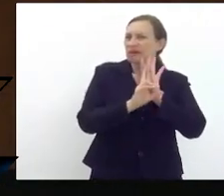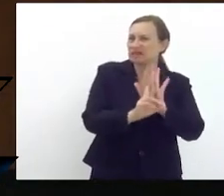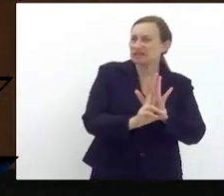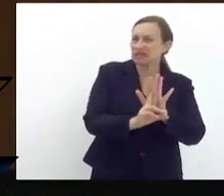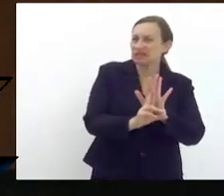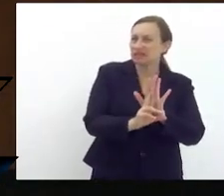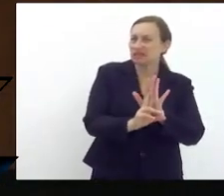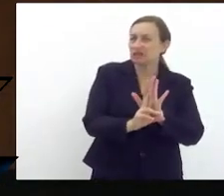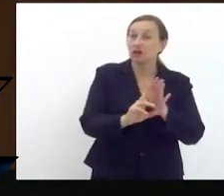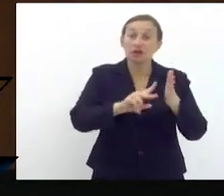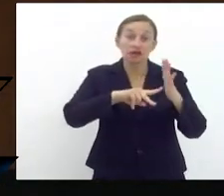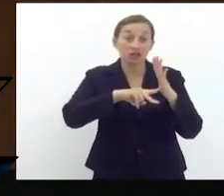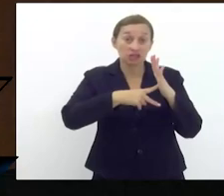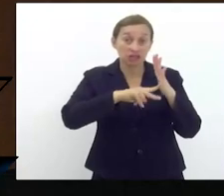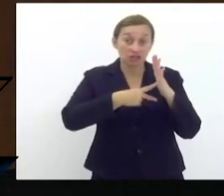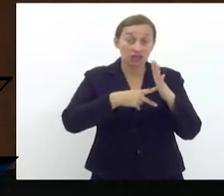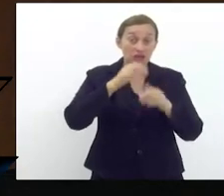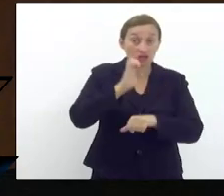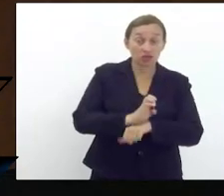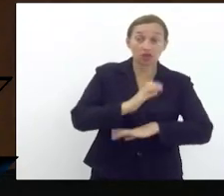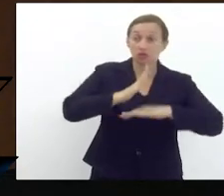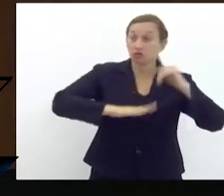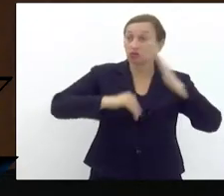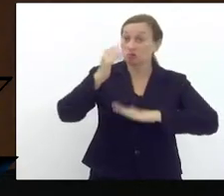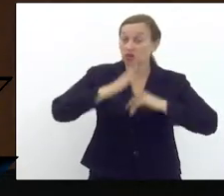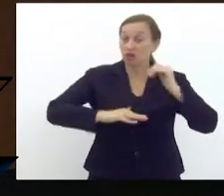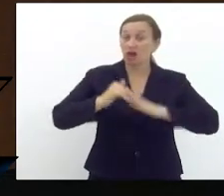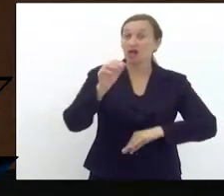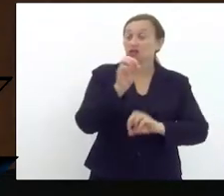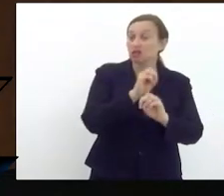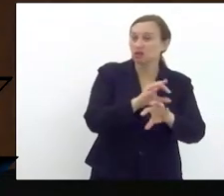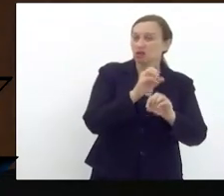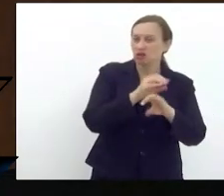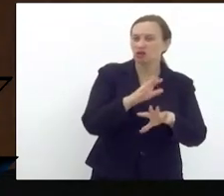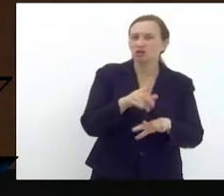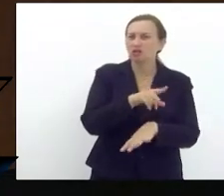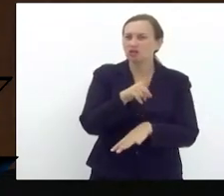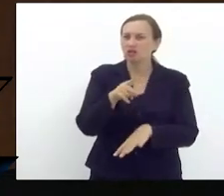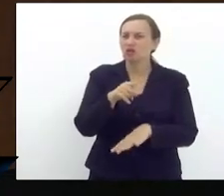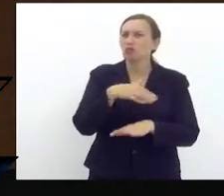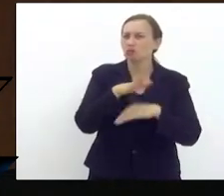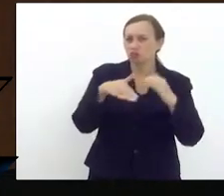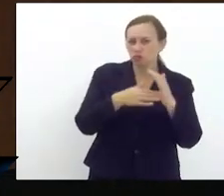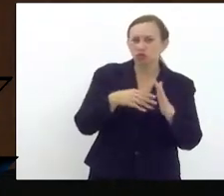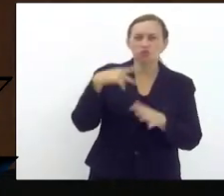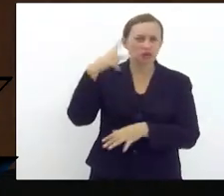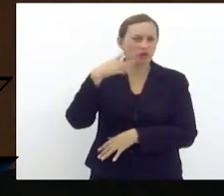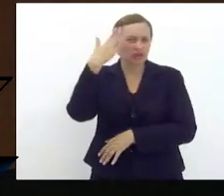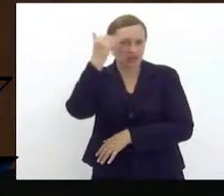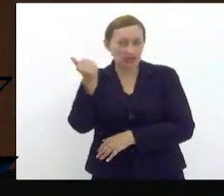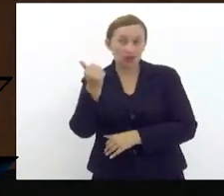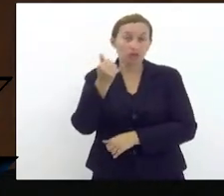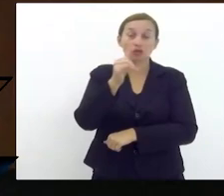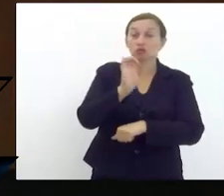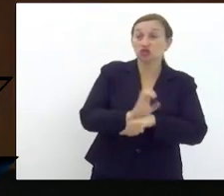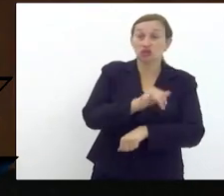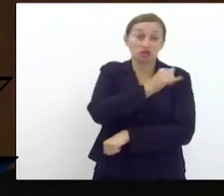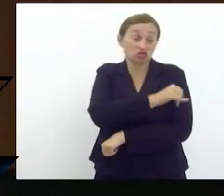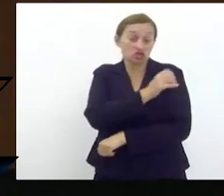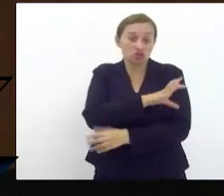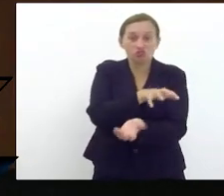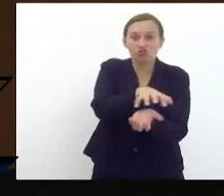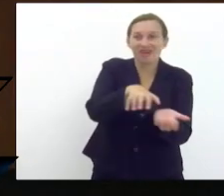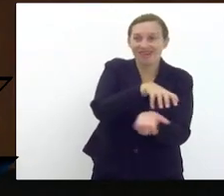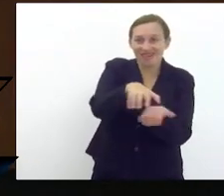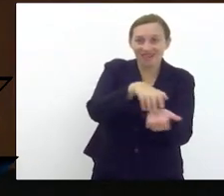do Sindicato Estadual dos profissionais de educação como é sabido por todo esse Parlamento do Estado do Rio de Janeiro tá vivenciando uma greve da